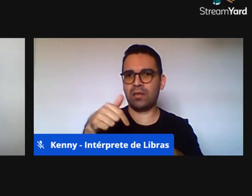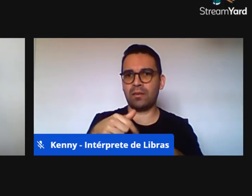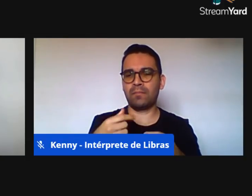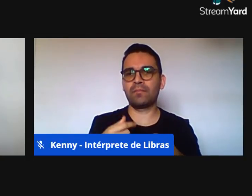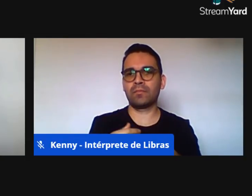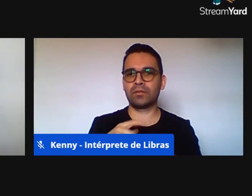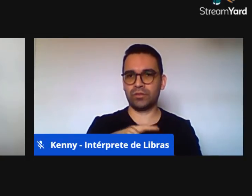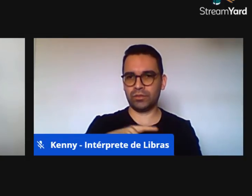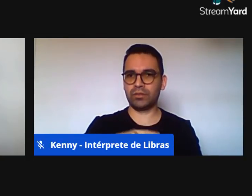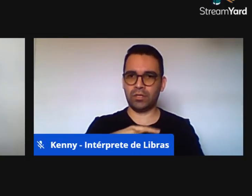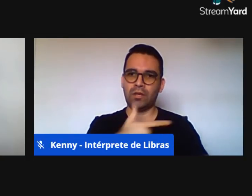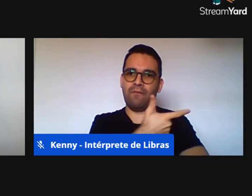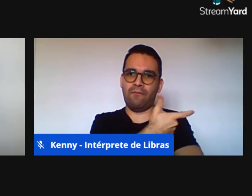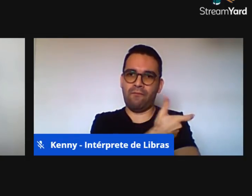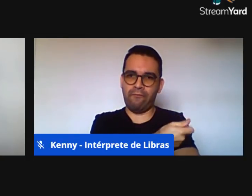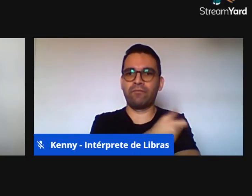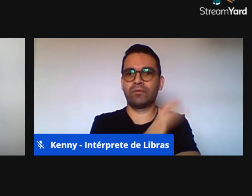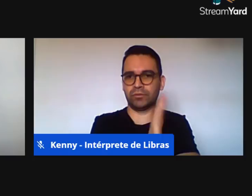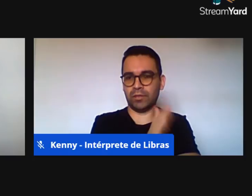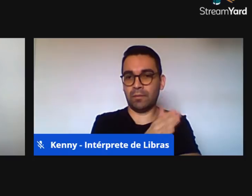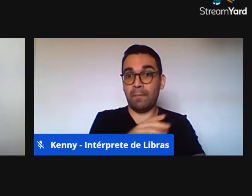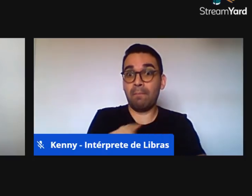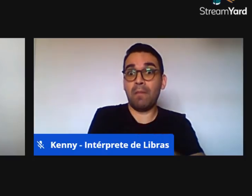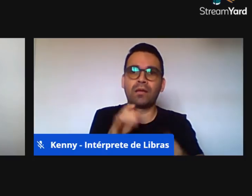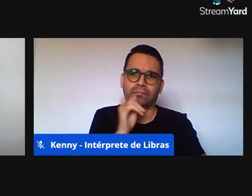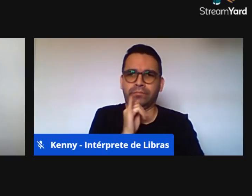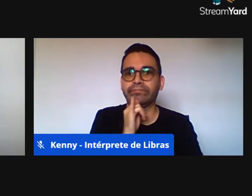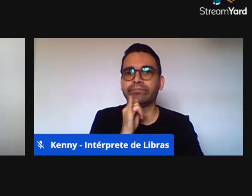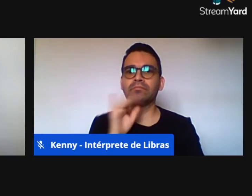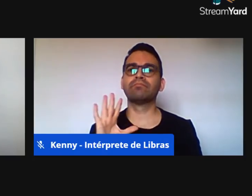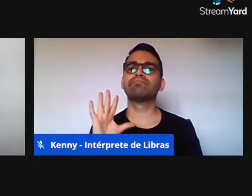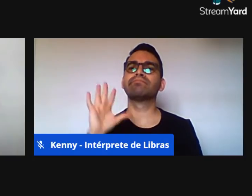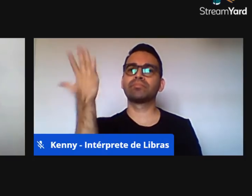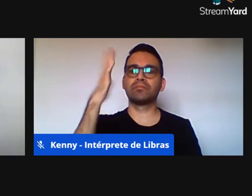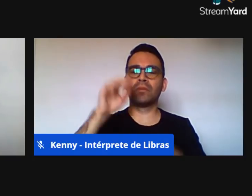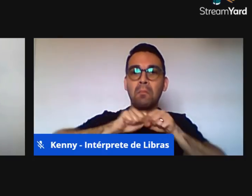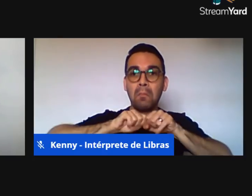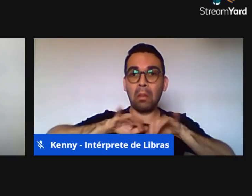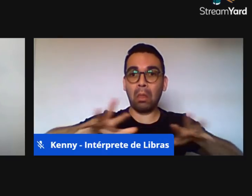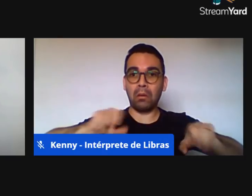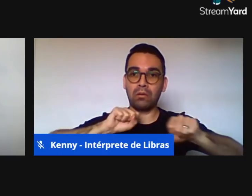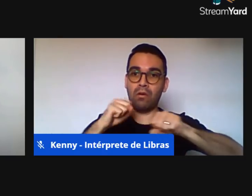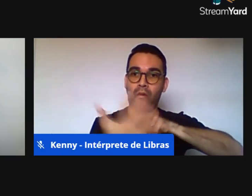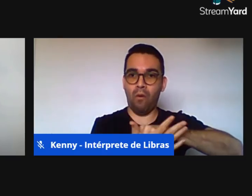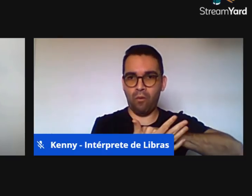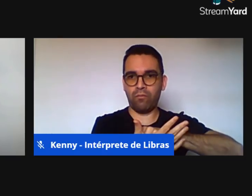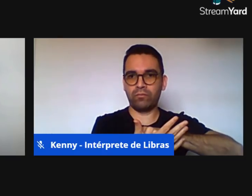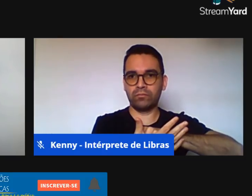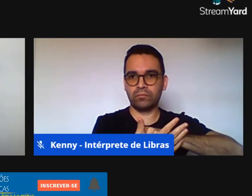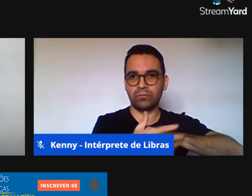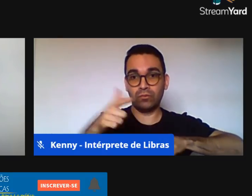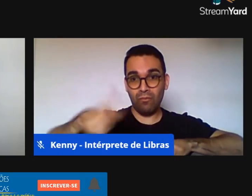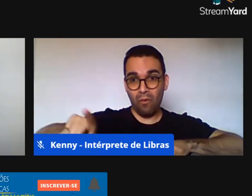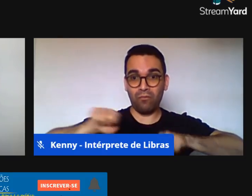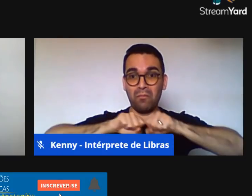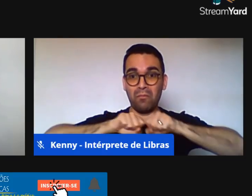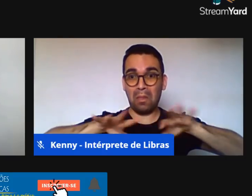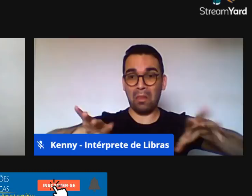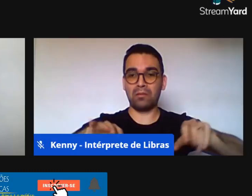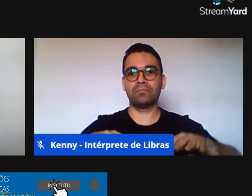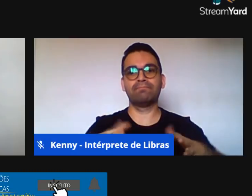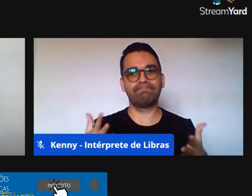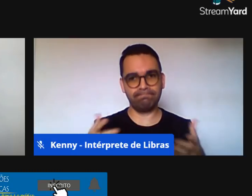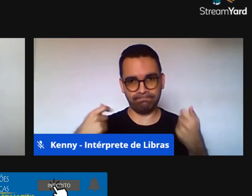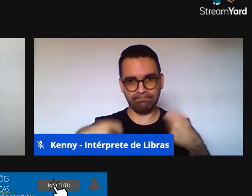que isso aconteça. Teve um aumento abrupto na comunidade em geral. Aí sim a gente tem que suspender as aulas novamente. Agora, a gente está em um momento